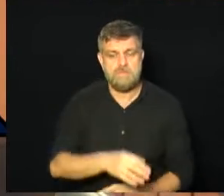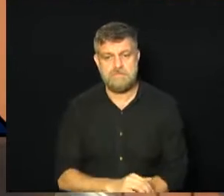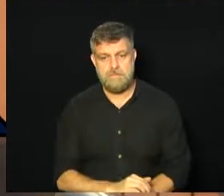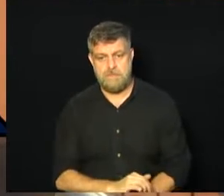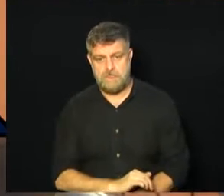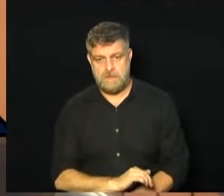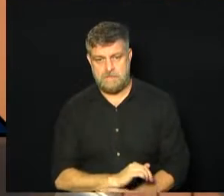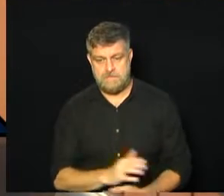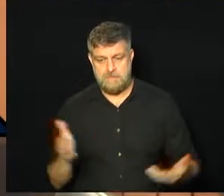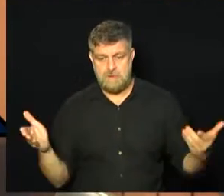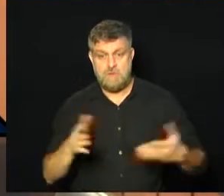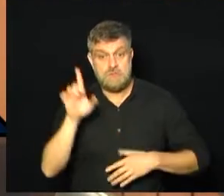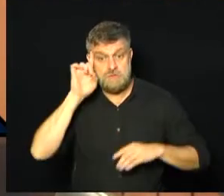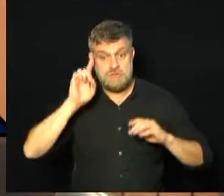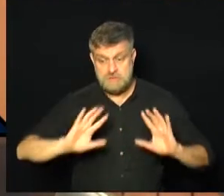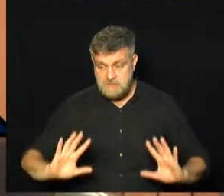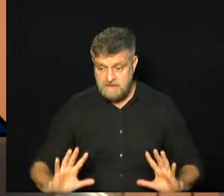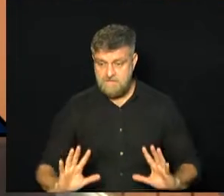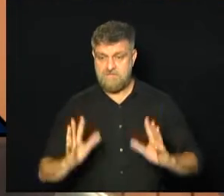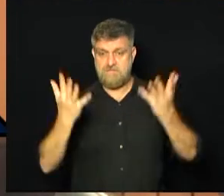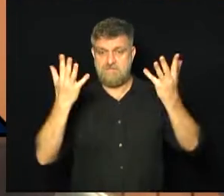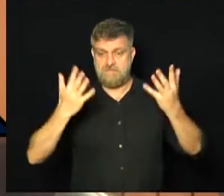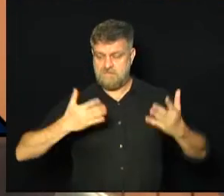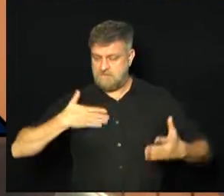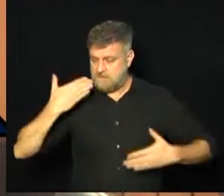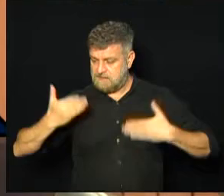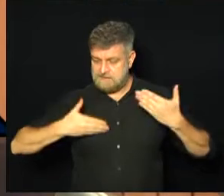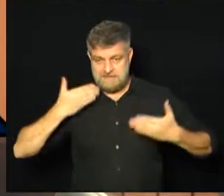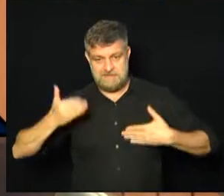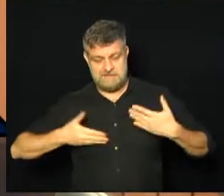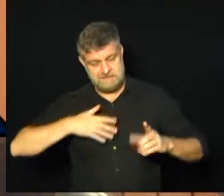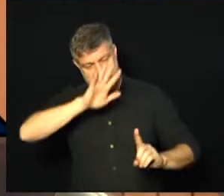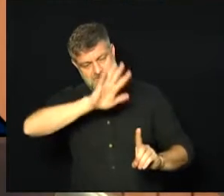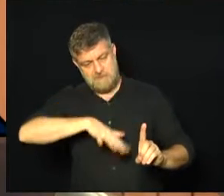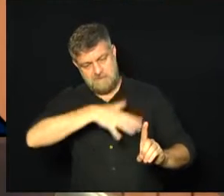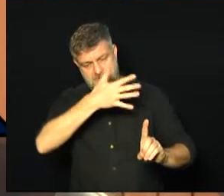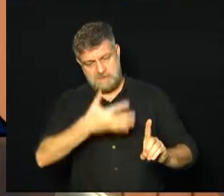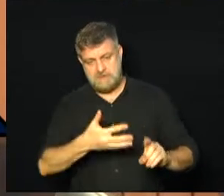Mas hoje é dia de festa, é dia de homenagens.